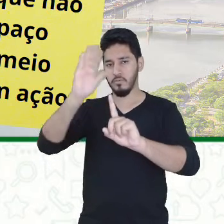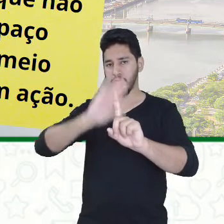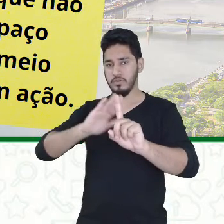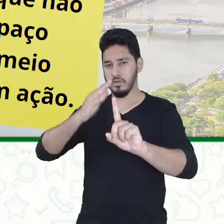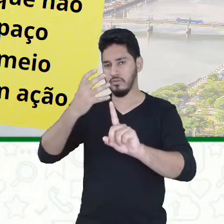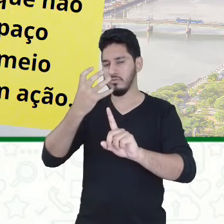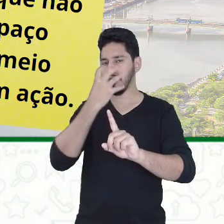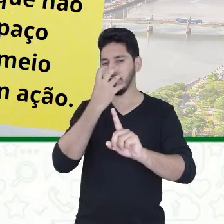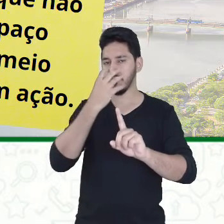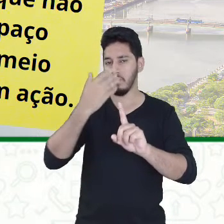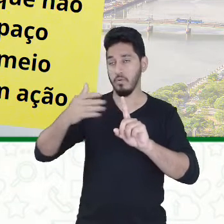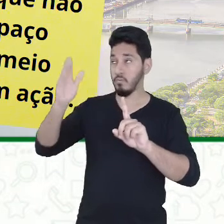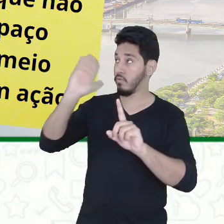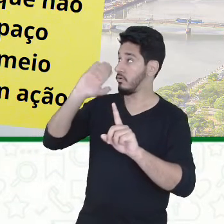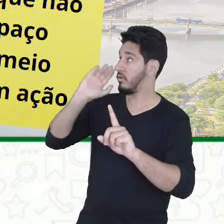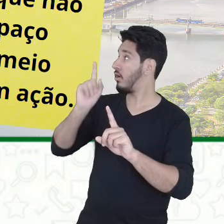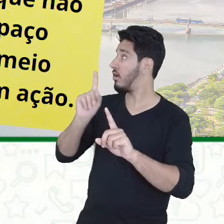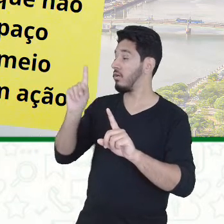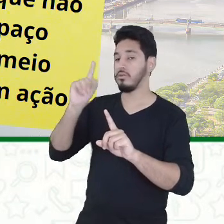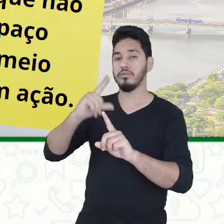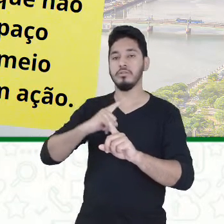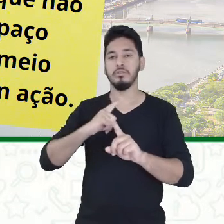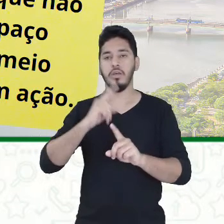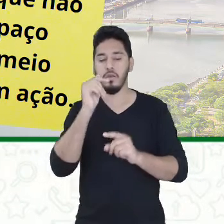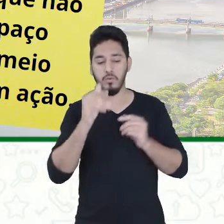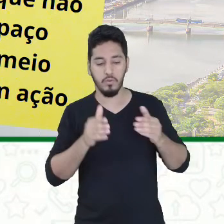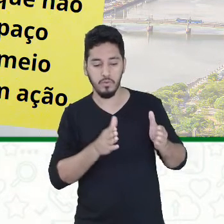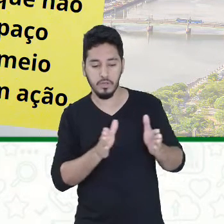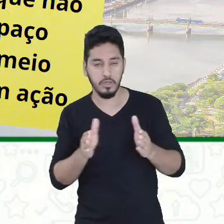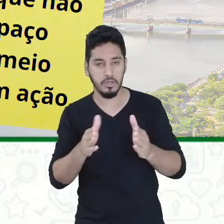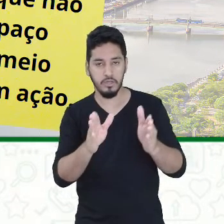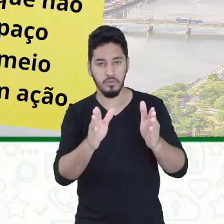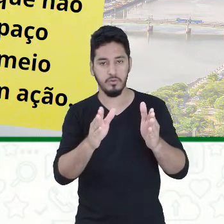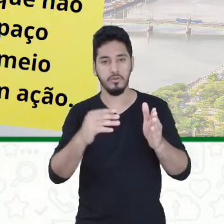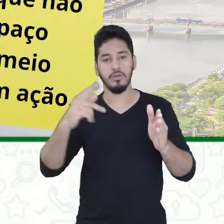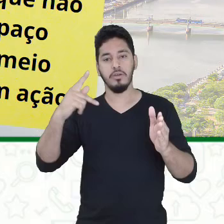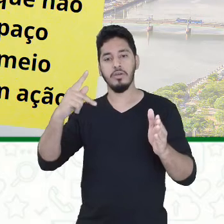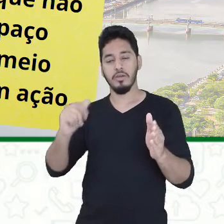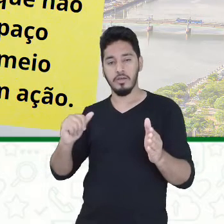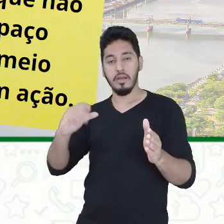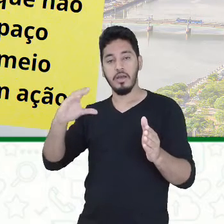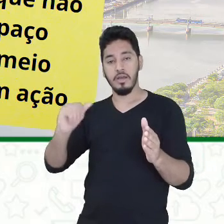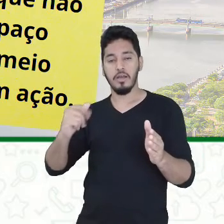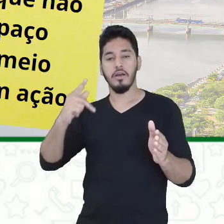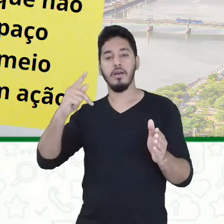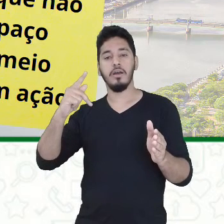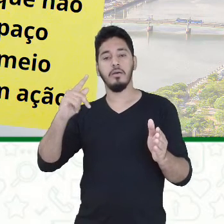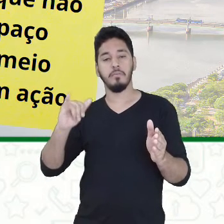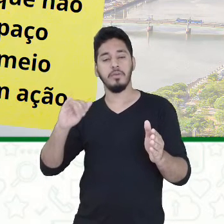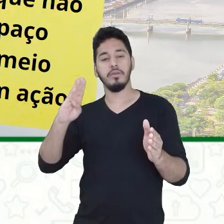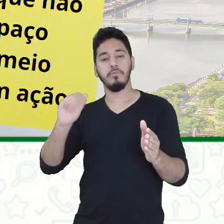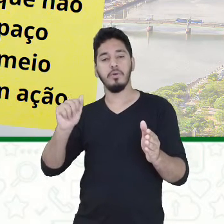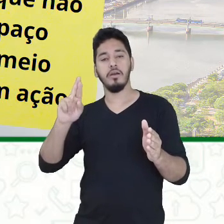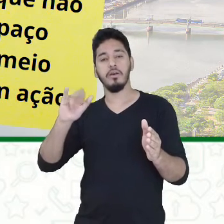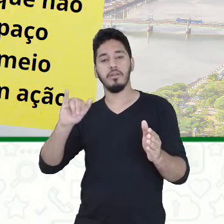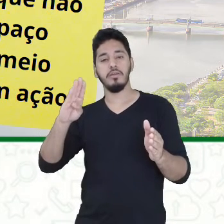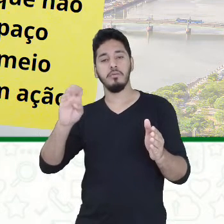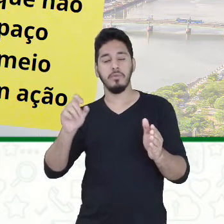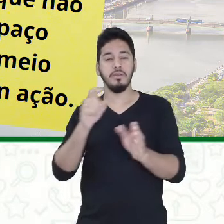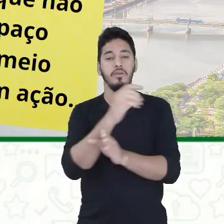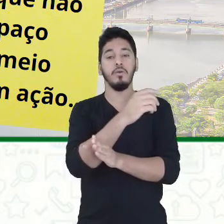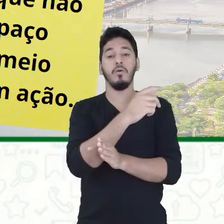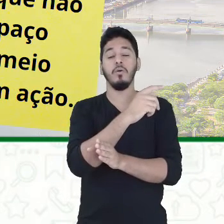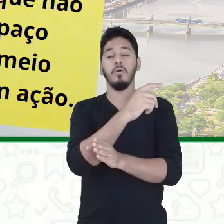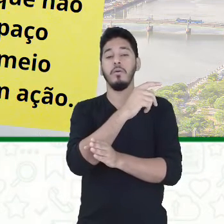trás de Everton, por trás do texto, tem o rio Capibaribe e o rio Bibiribe, né? Você tem lá o mar lá atrás, o marco zero.